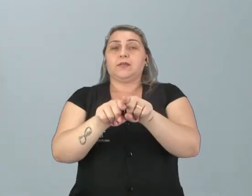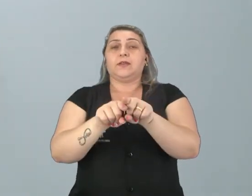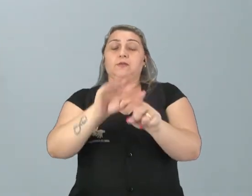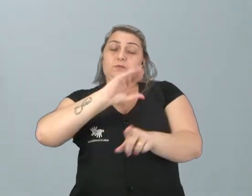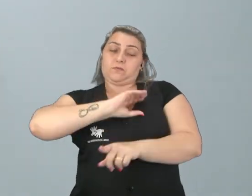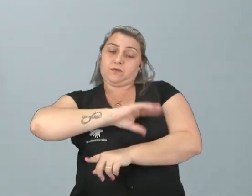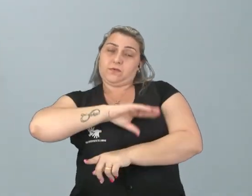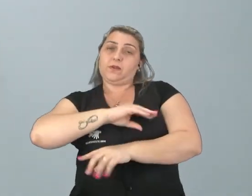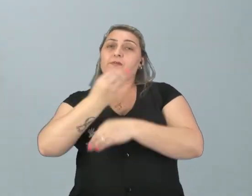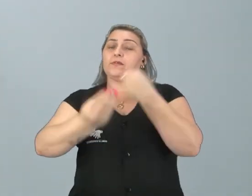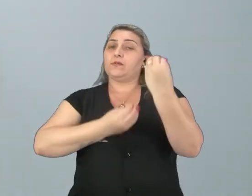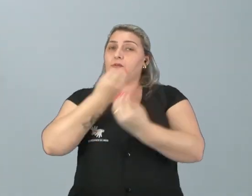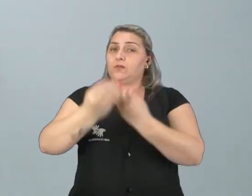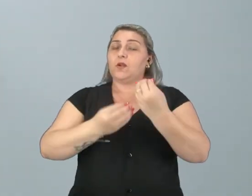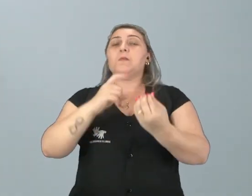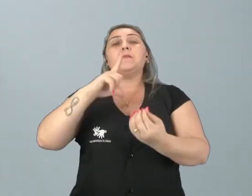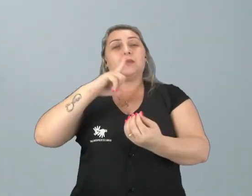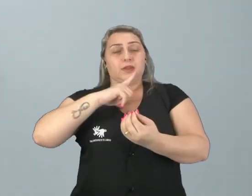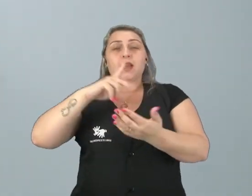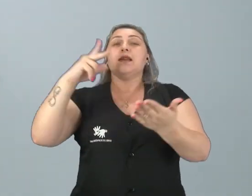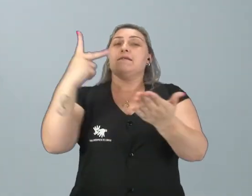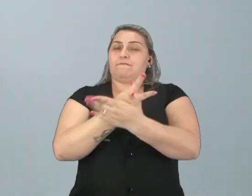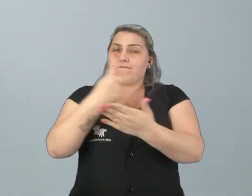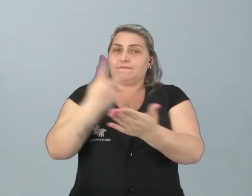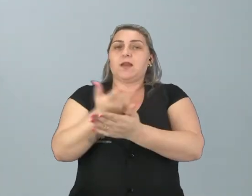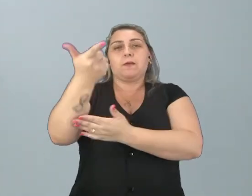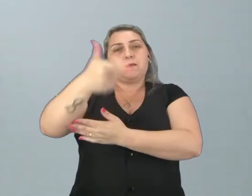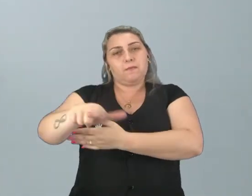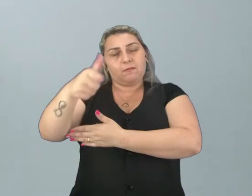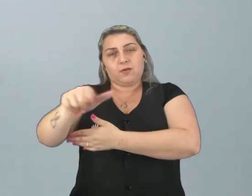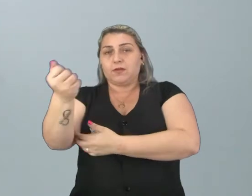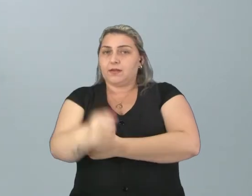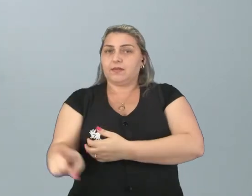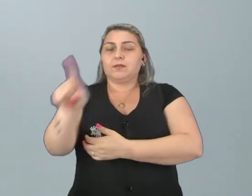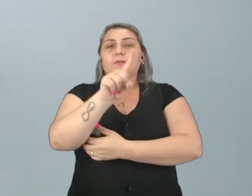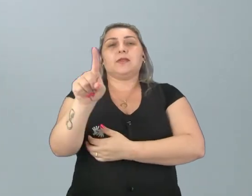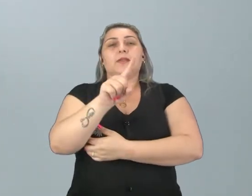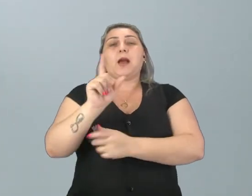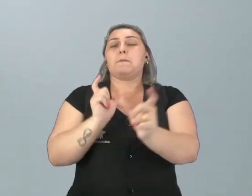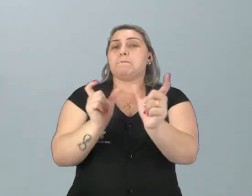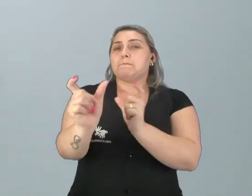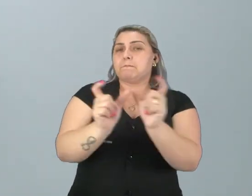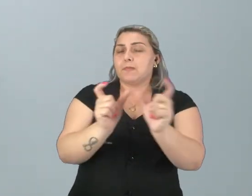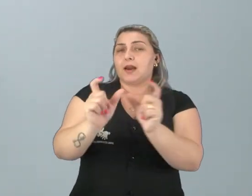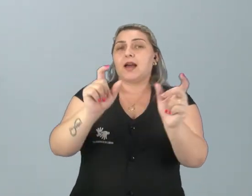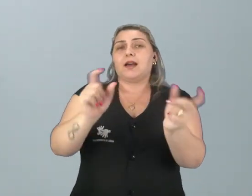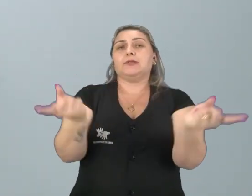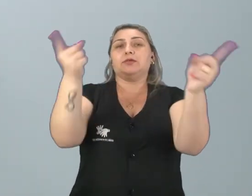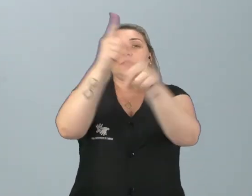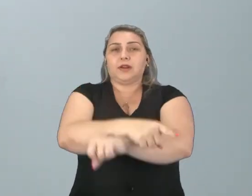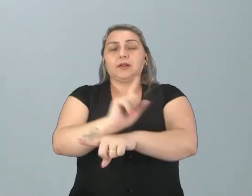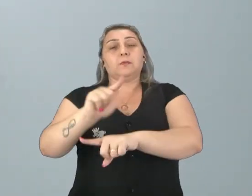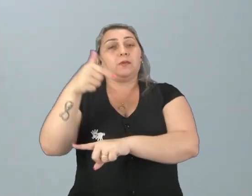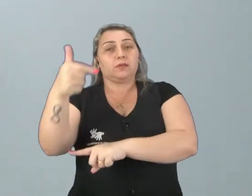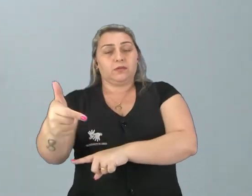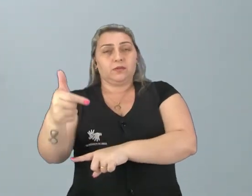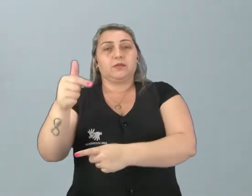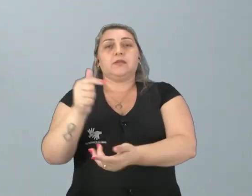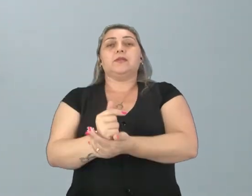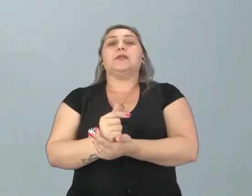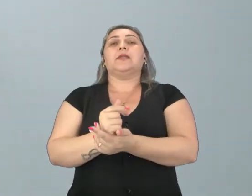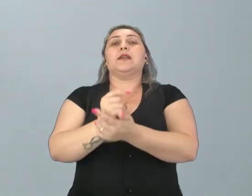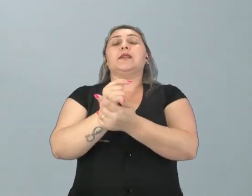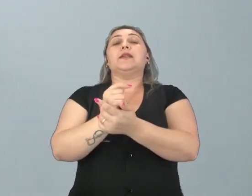do colega, como há vícios de linguagem, repetições desnecessárias, palavras que são trocadas por outras,